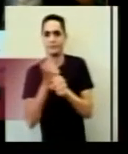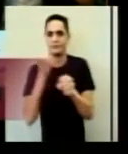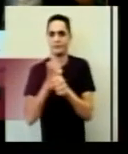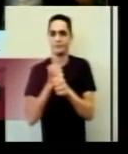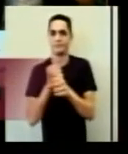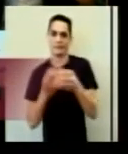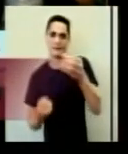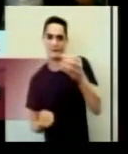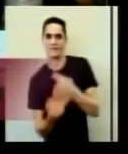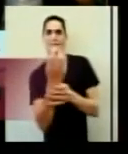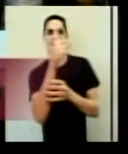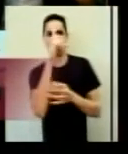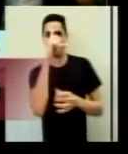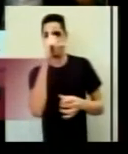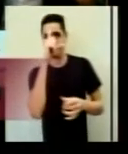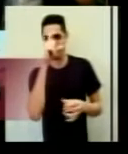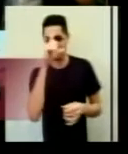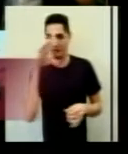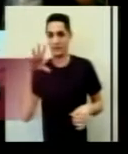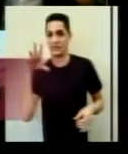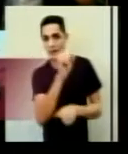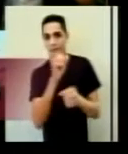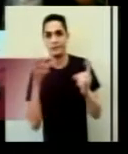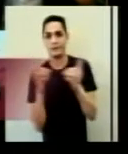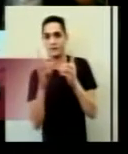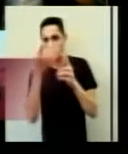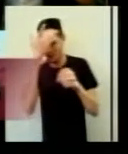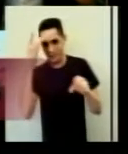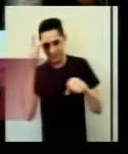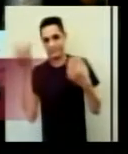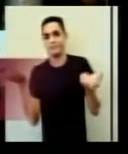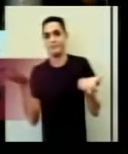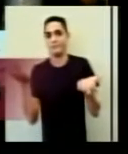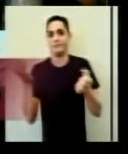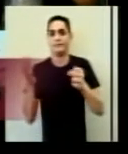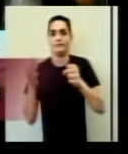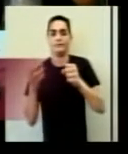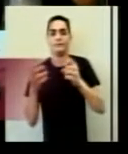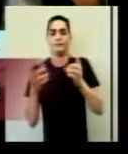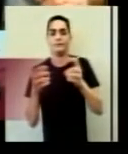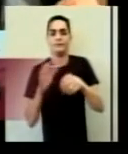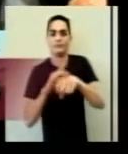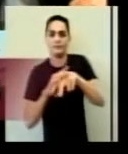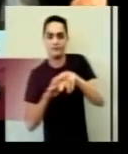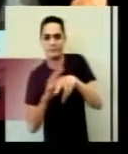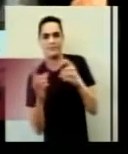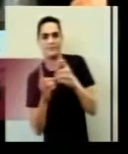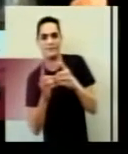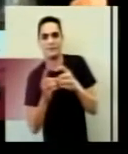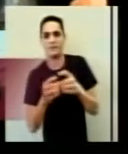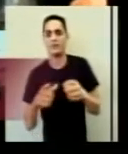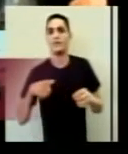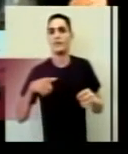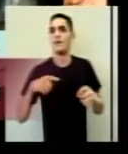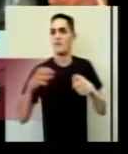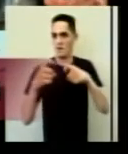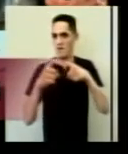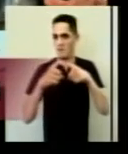é uma coisa de eficiência. Houve uma doutora, inclusive, que falou que era meia